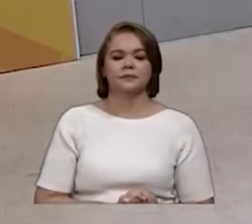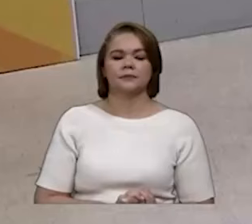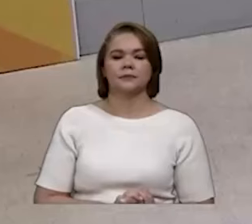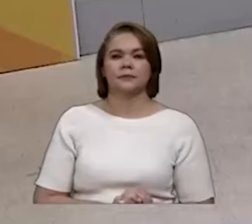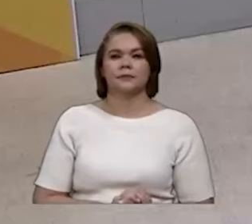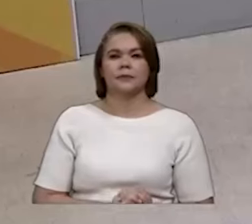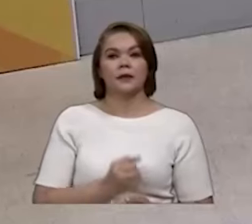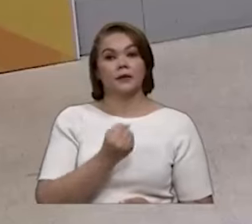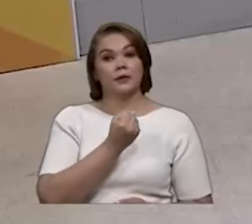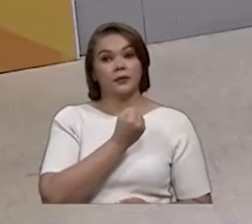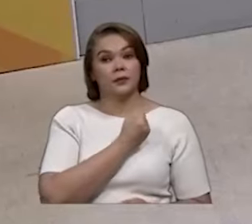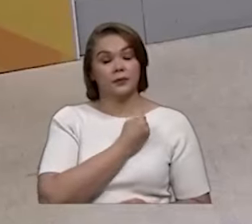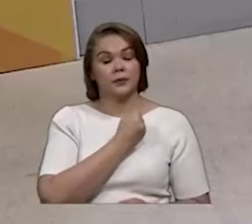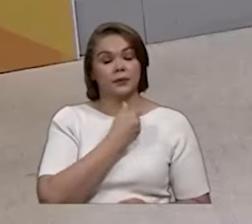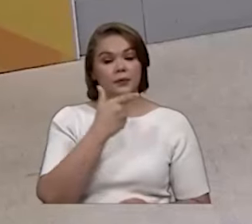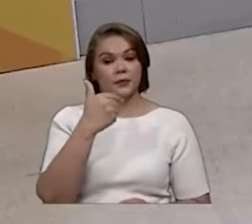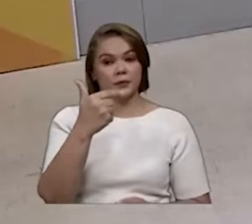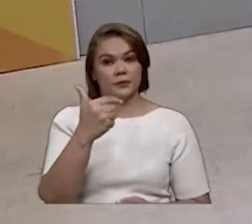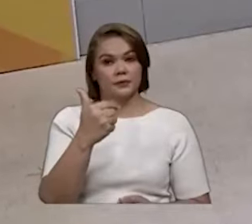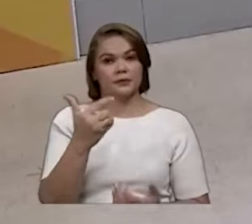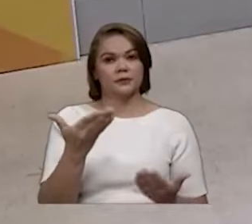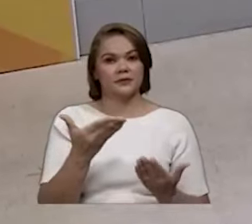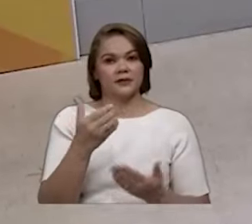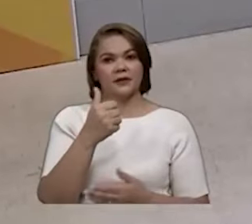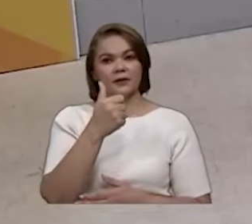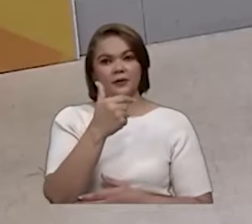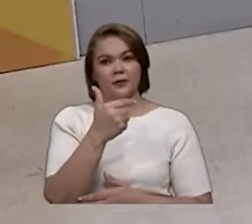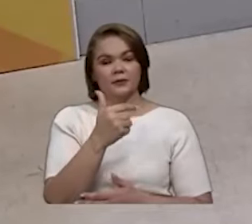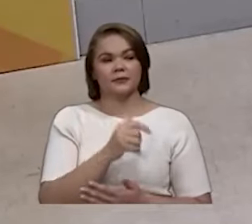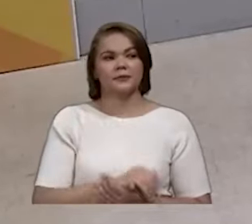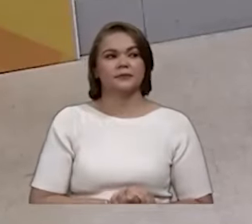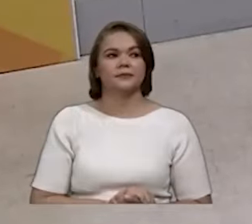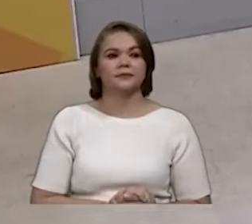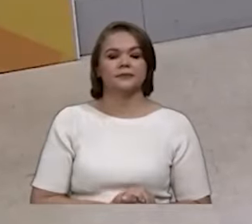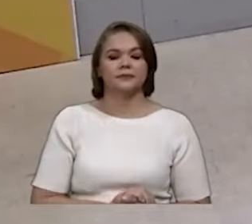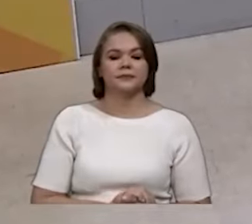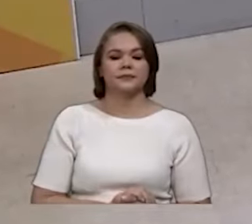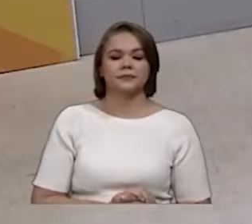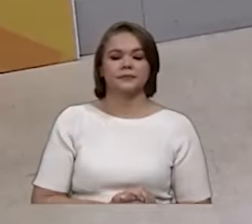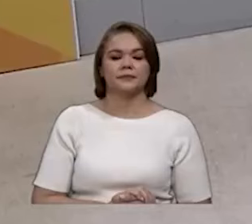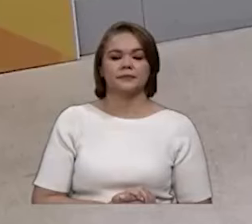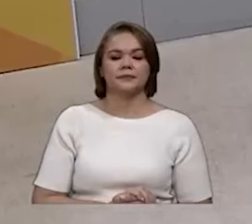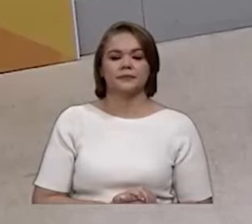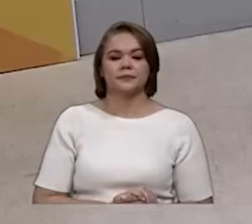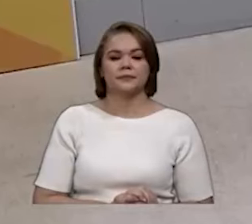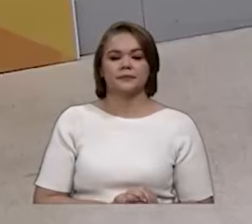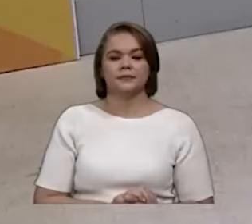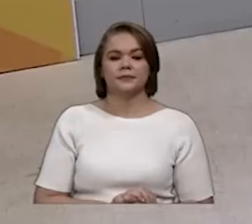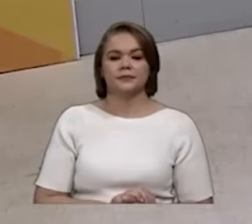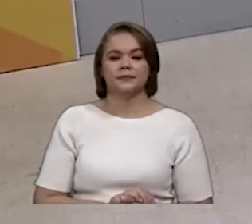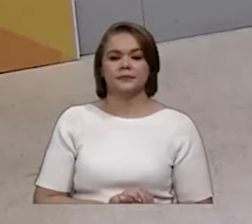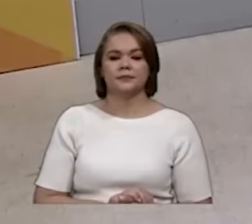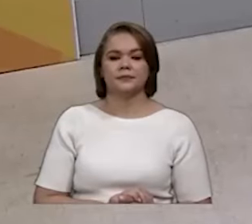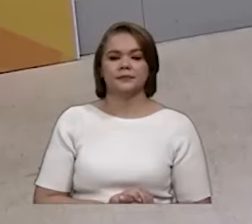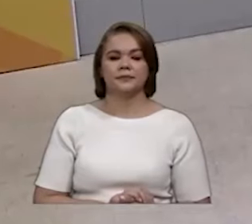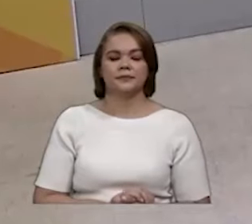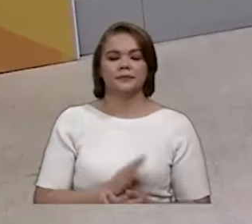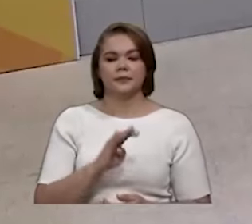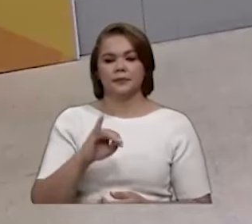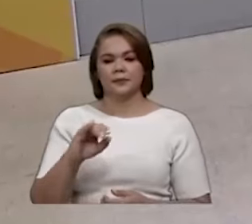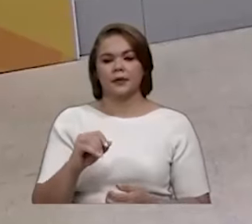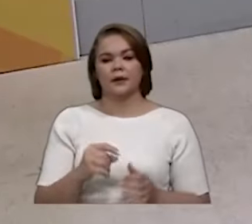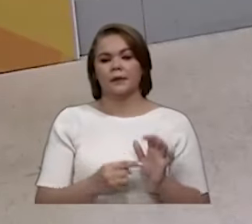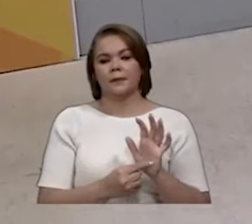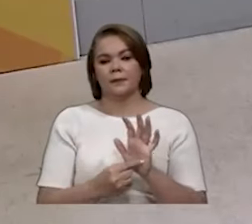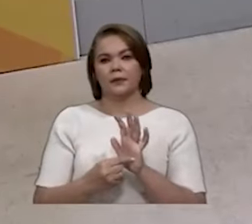toma. Número 12, marque 12. Número 12. A Bia nos mostra agora metade